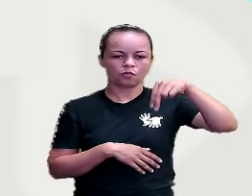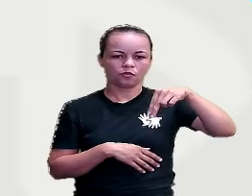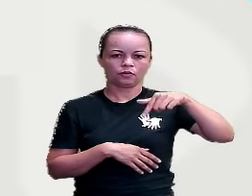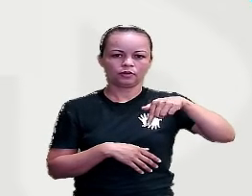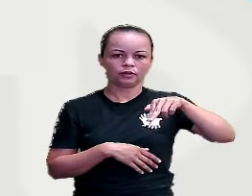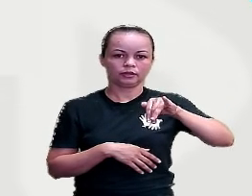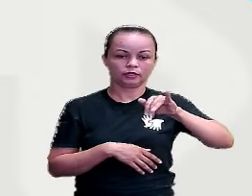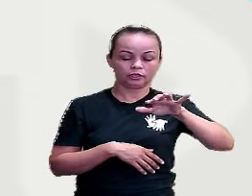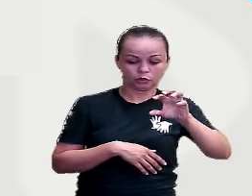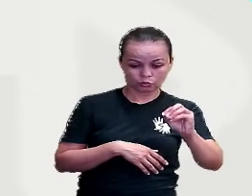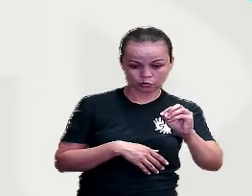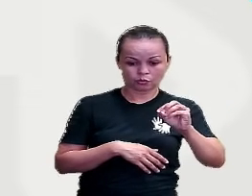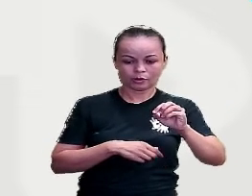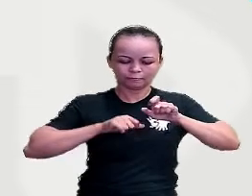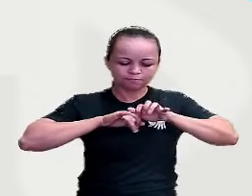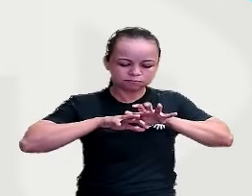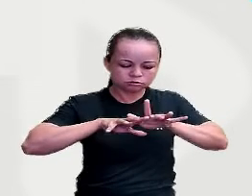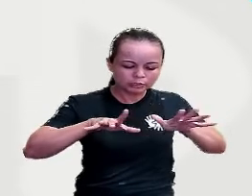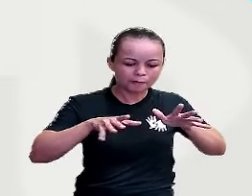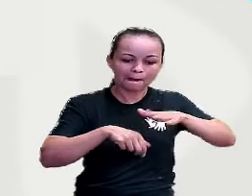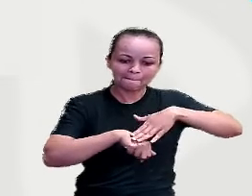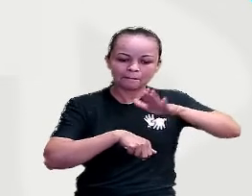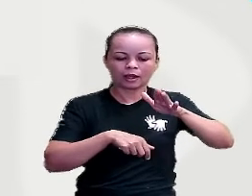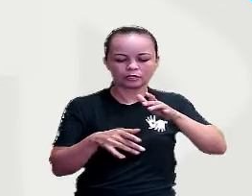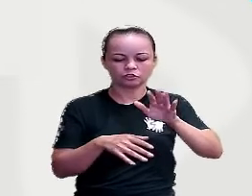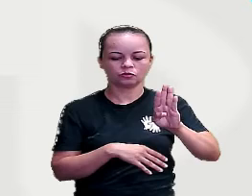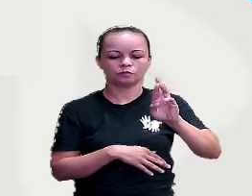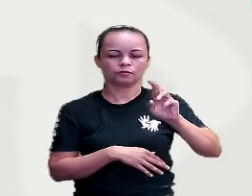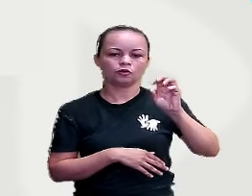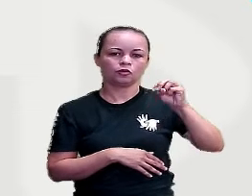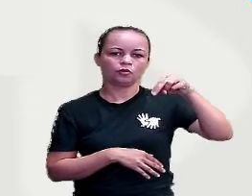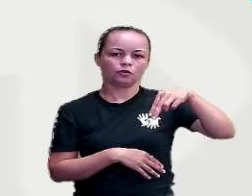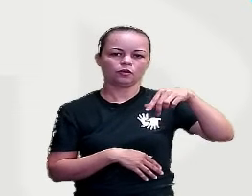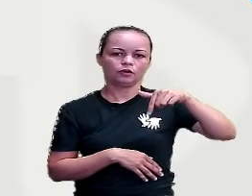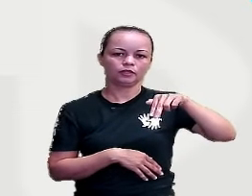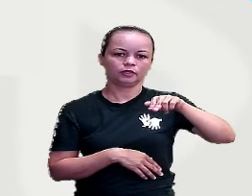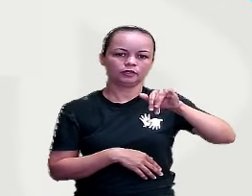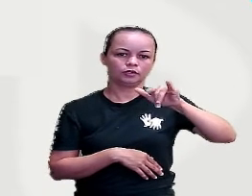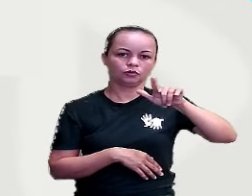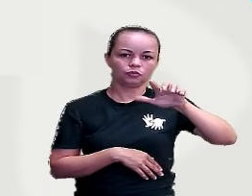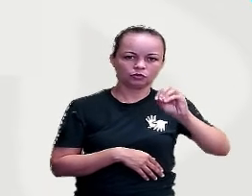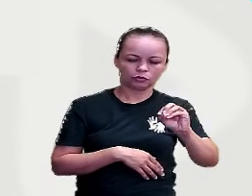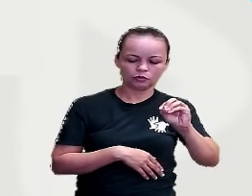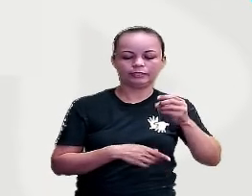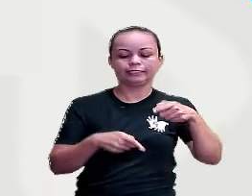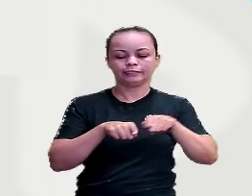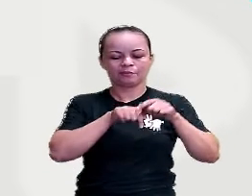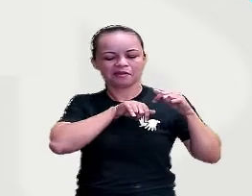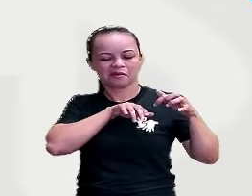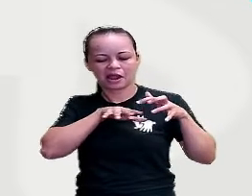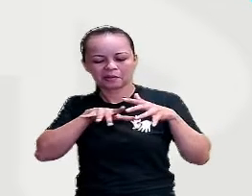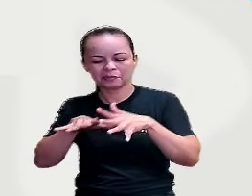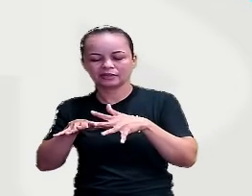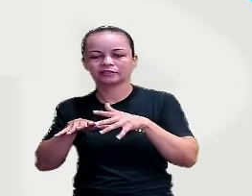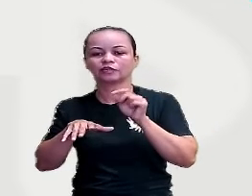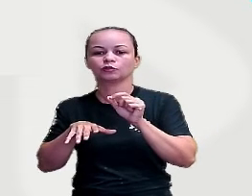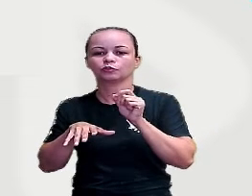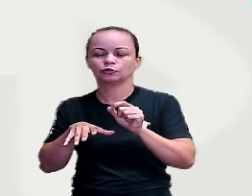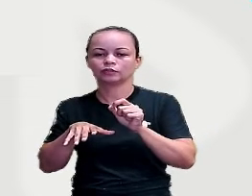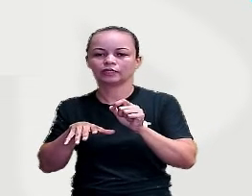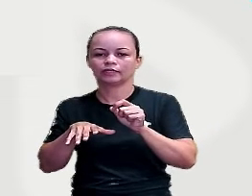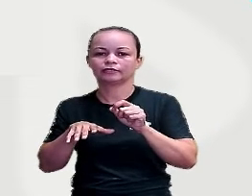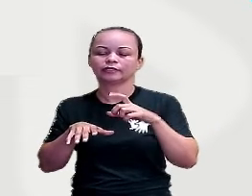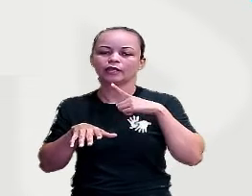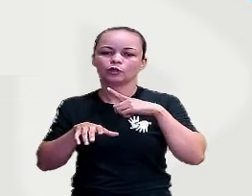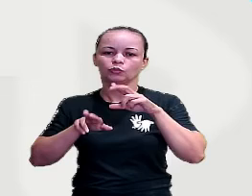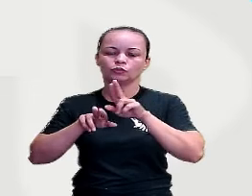ainda mais num bronquíolo, e esse bronquíolo, né, ele chega lá na terminação dele, né, com uma estrutura que a gente chama, que eu mostrei agora